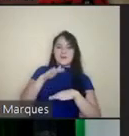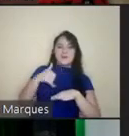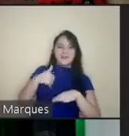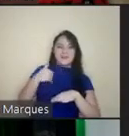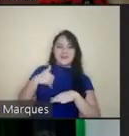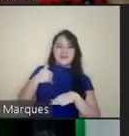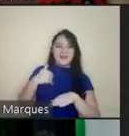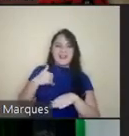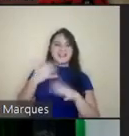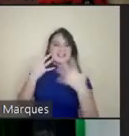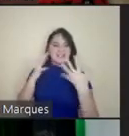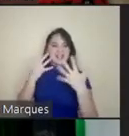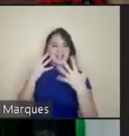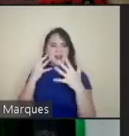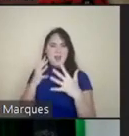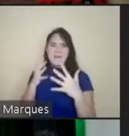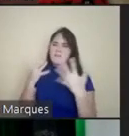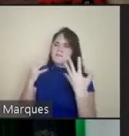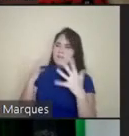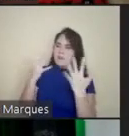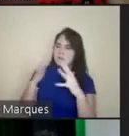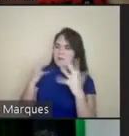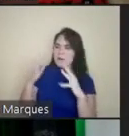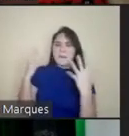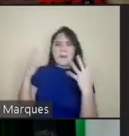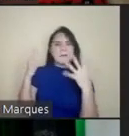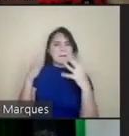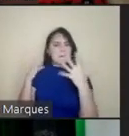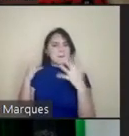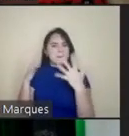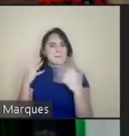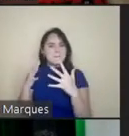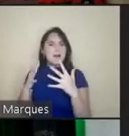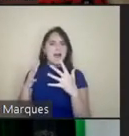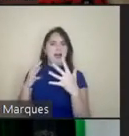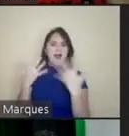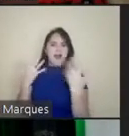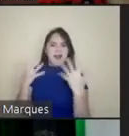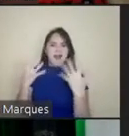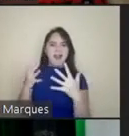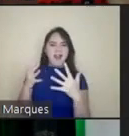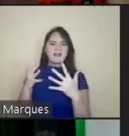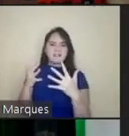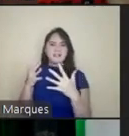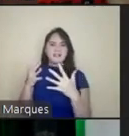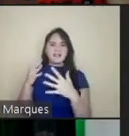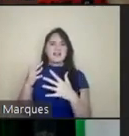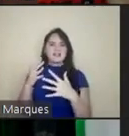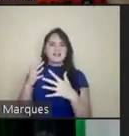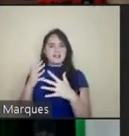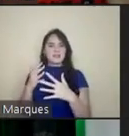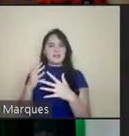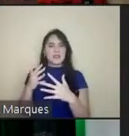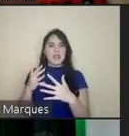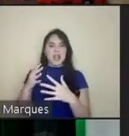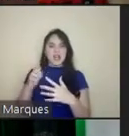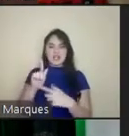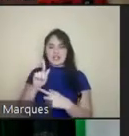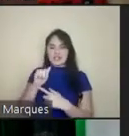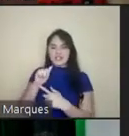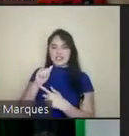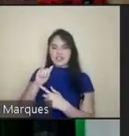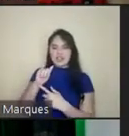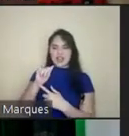pataxó, faz elogios e reforça que o chão da aldeia Mãe Barra Velha é sagrado. E que Gigante, firme como